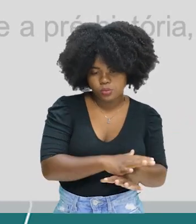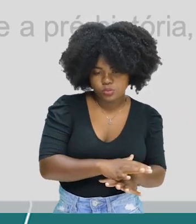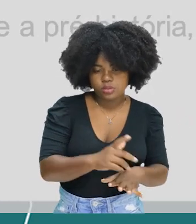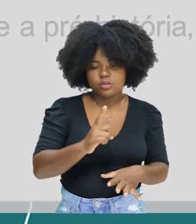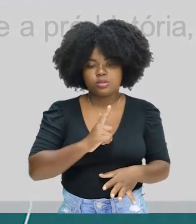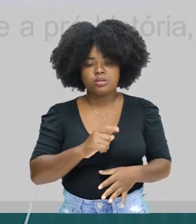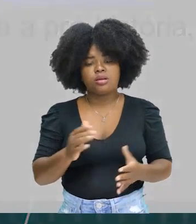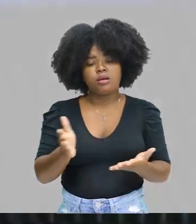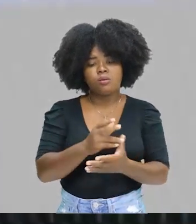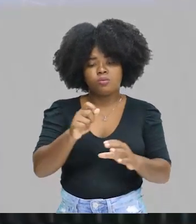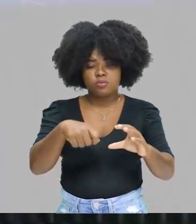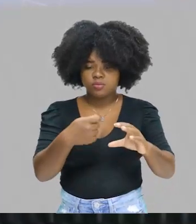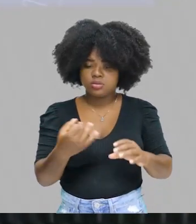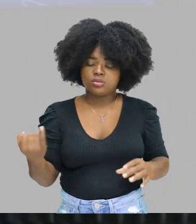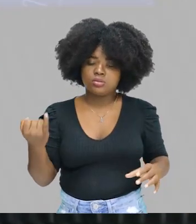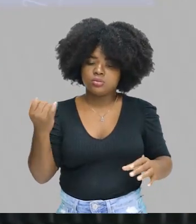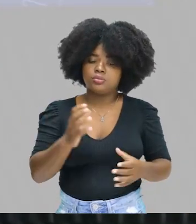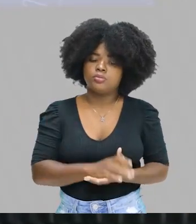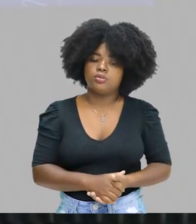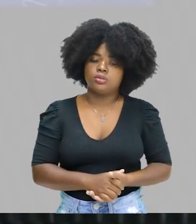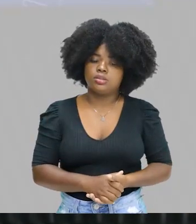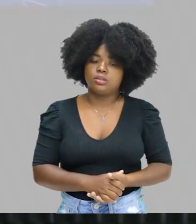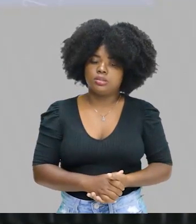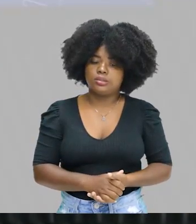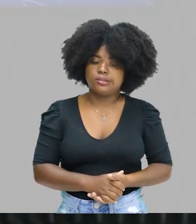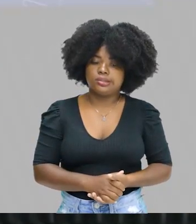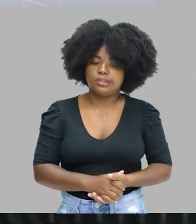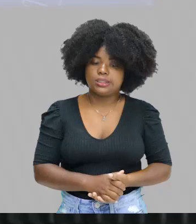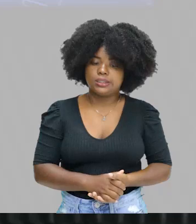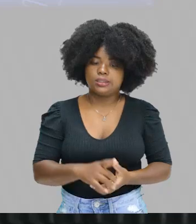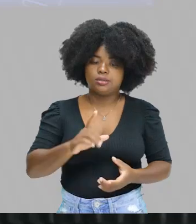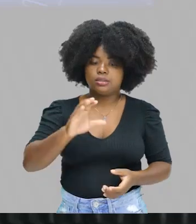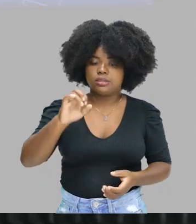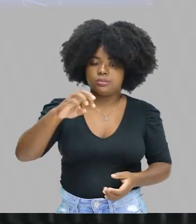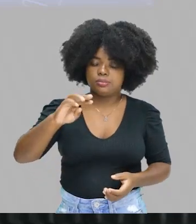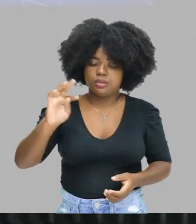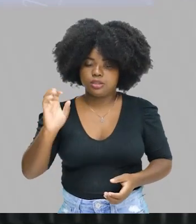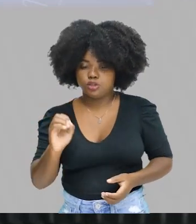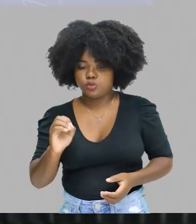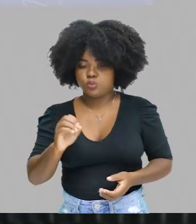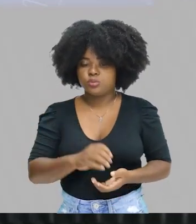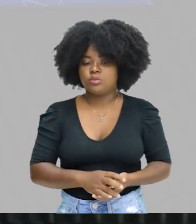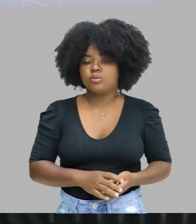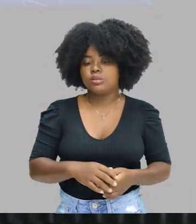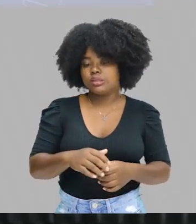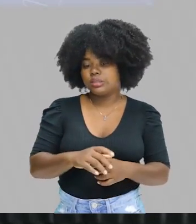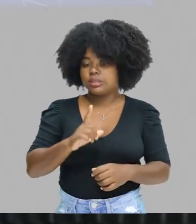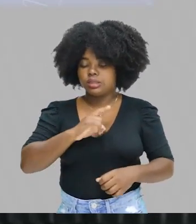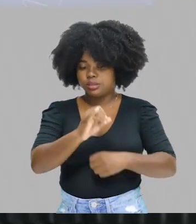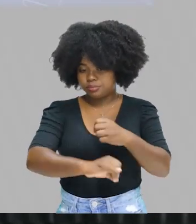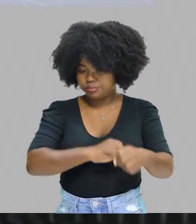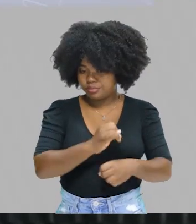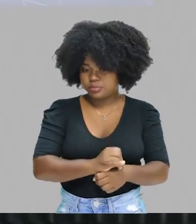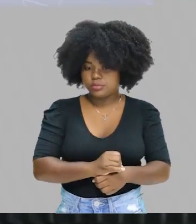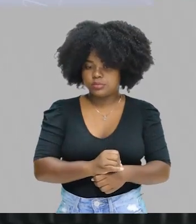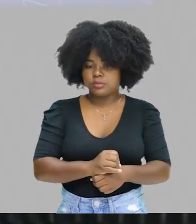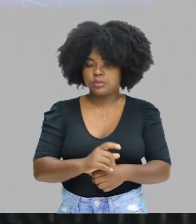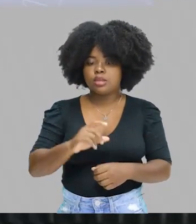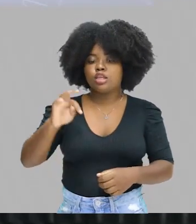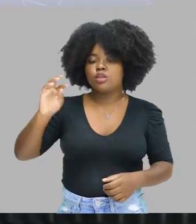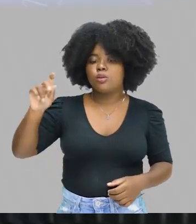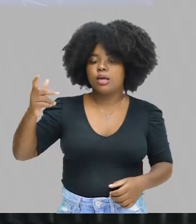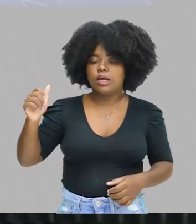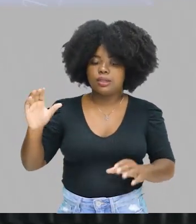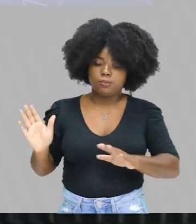até alguns vídeos bem interessantes, não sei se vocês já viram isso. Faz uma massa de cimento, pega, isso eu já vi na internet, joga uma toalha, né, e faz um